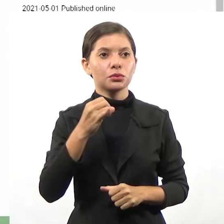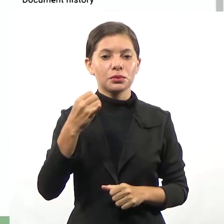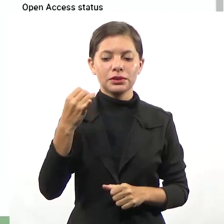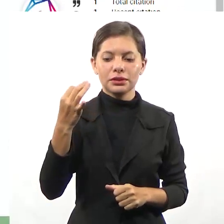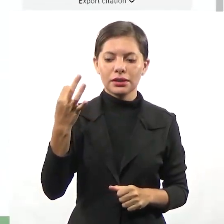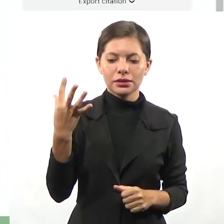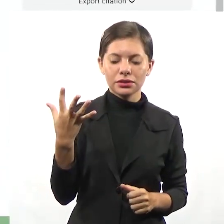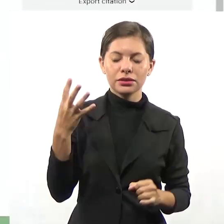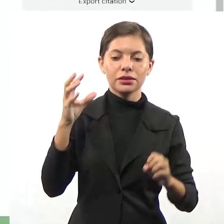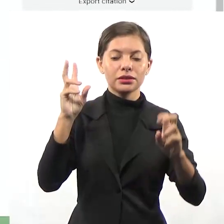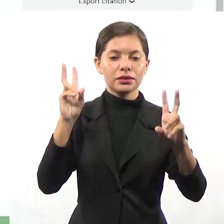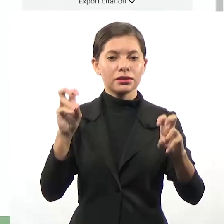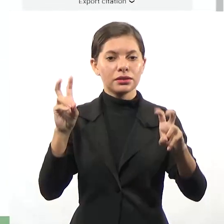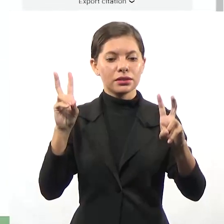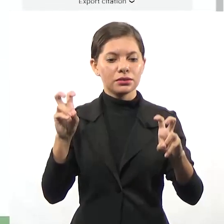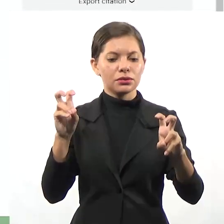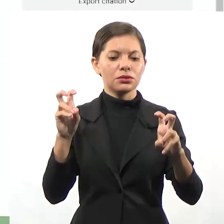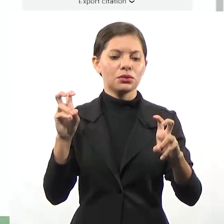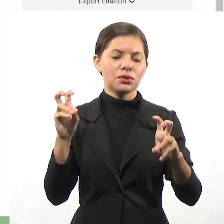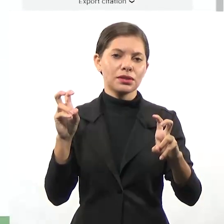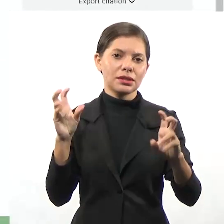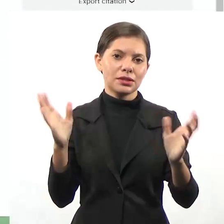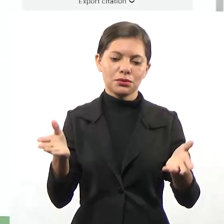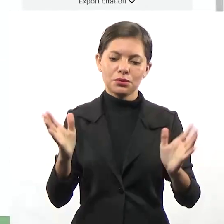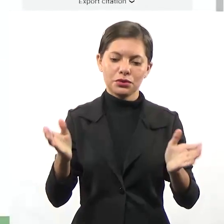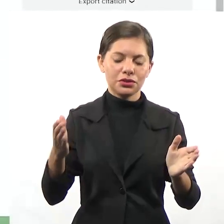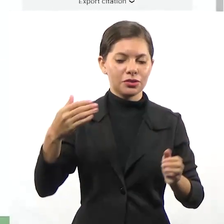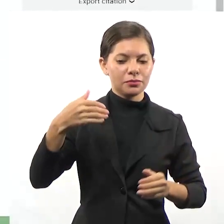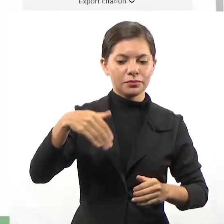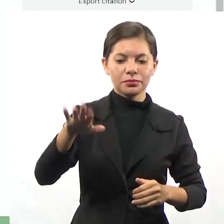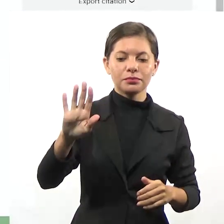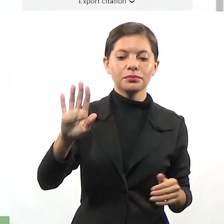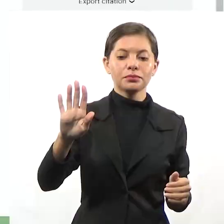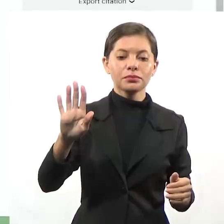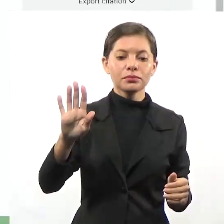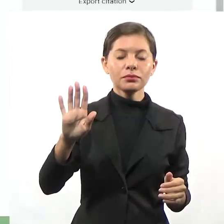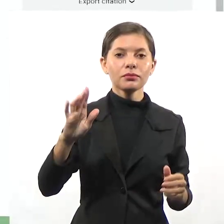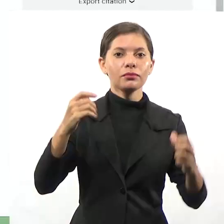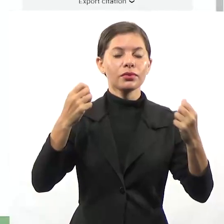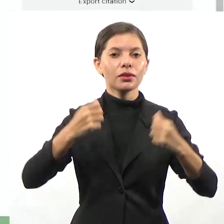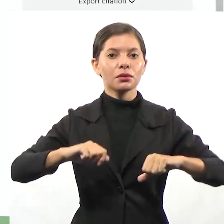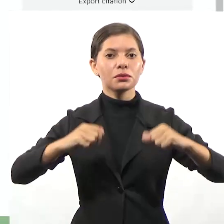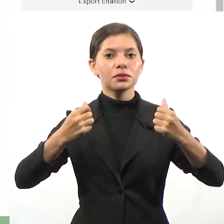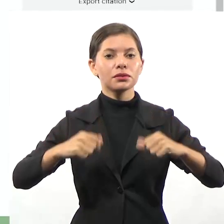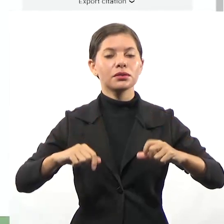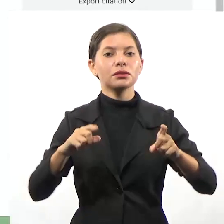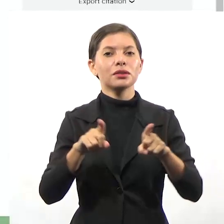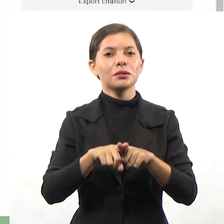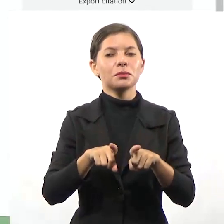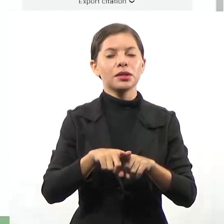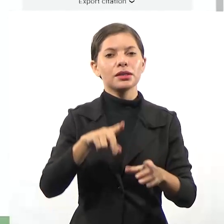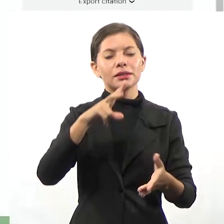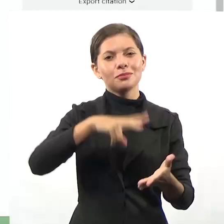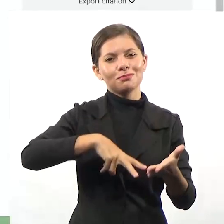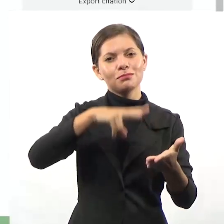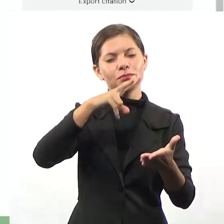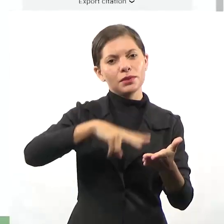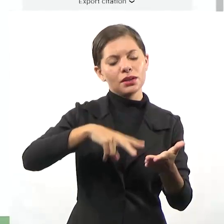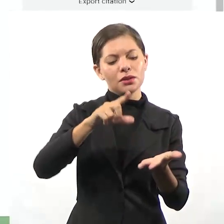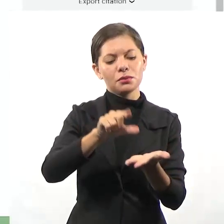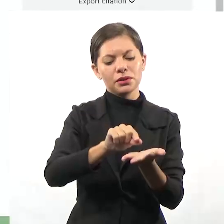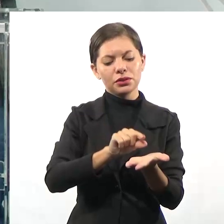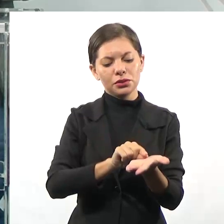assim sucessivamente. E eu consigo ainda ler esse artigo. Então observe que a ferramenta, além de fazer essa